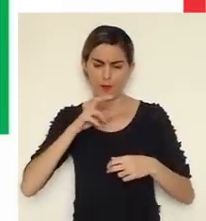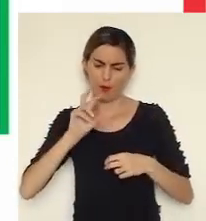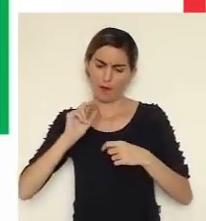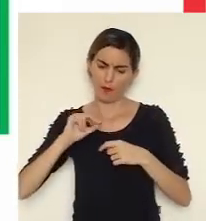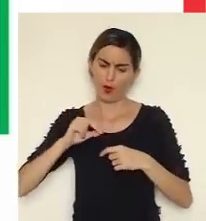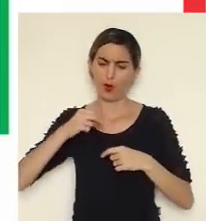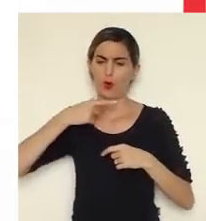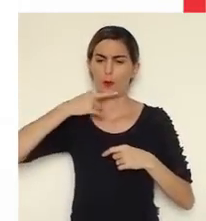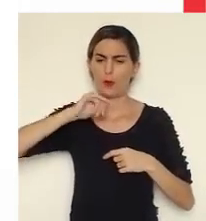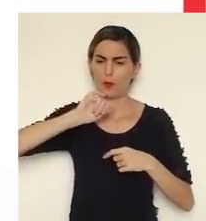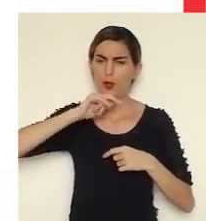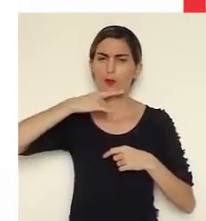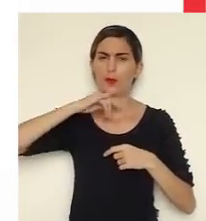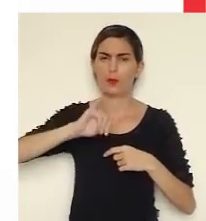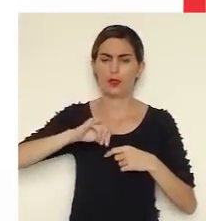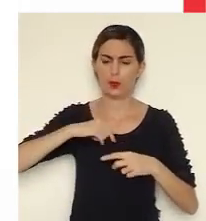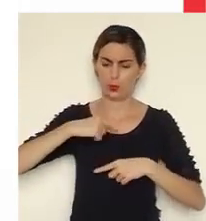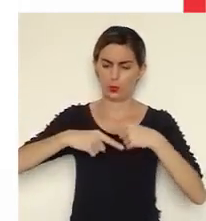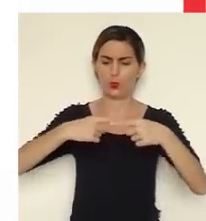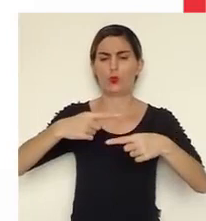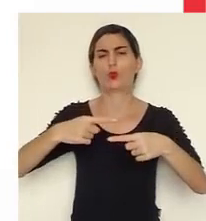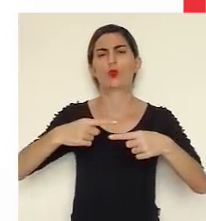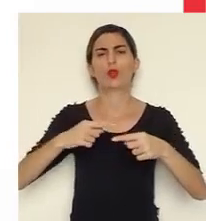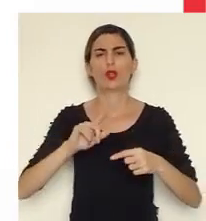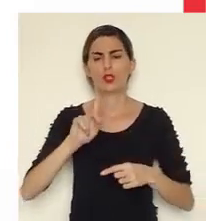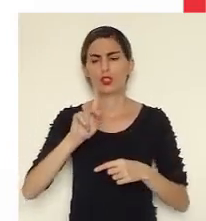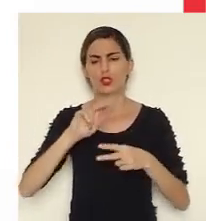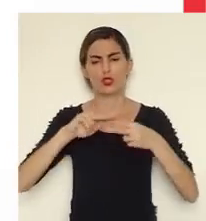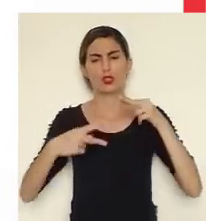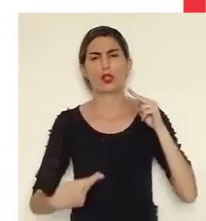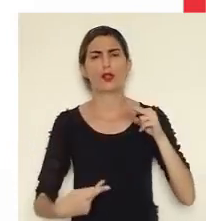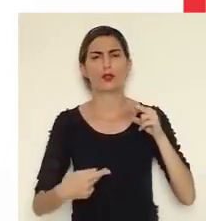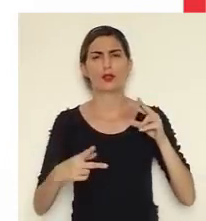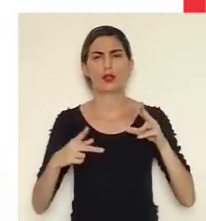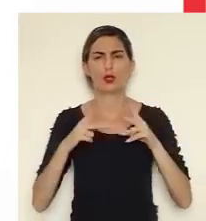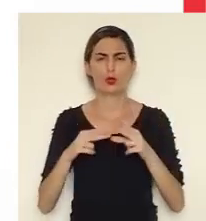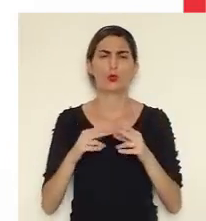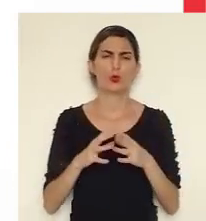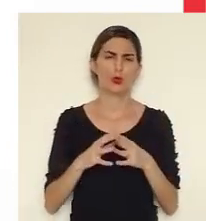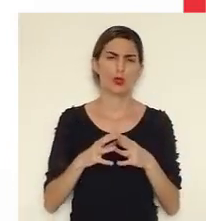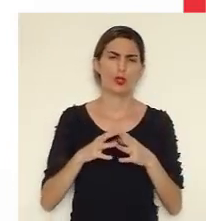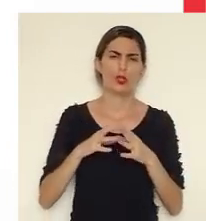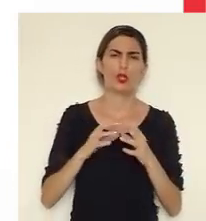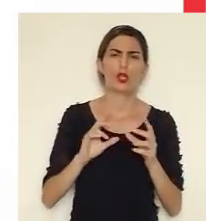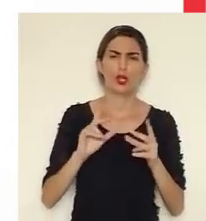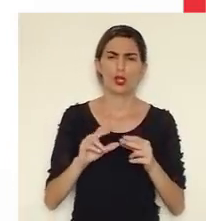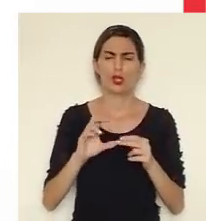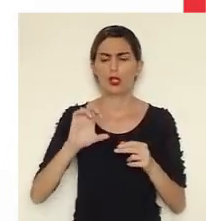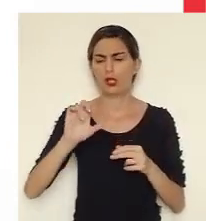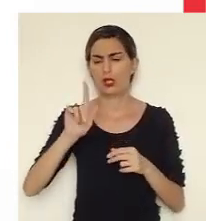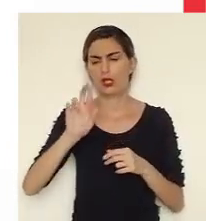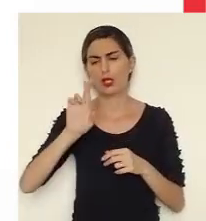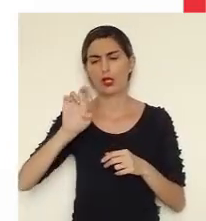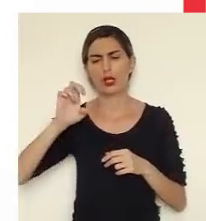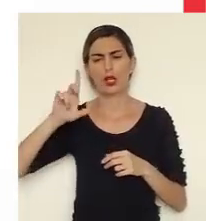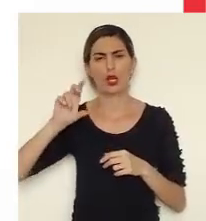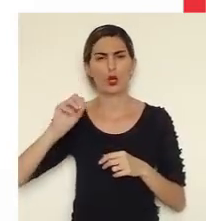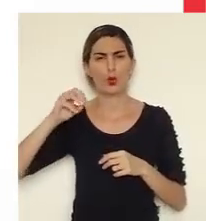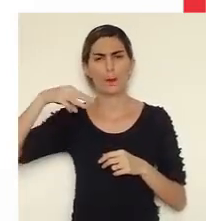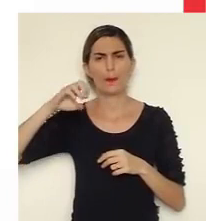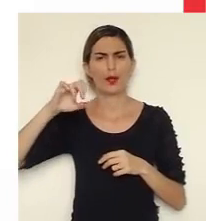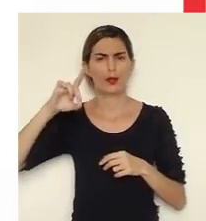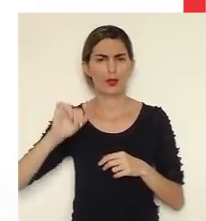seus avós. Quando se fala de herança genética, a gente fala de Gregor Mendel. Gregor Mendel, ele